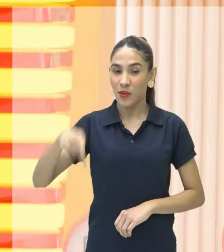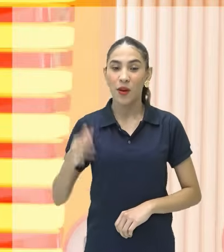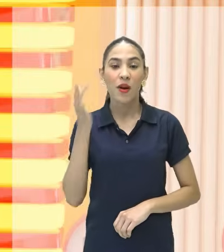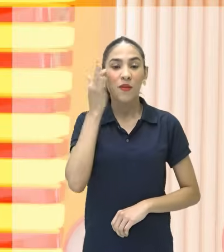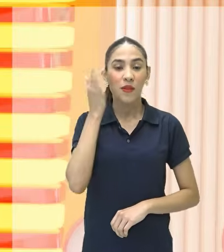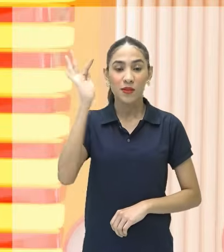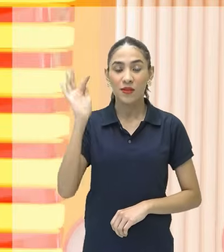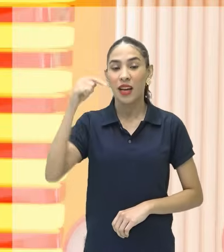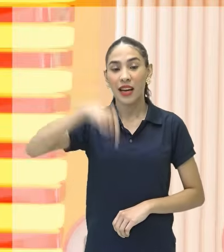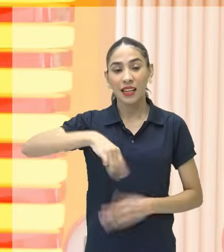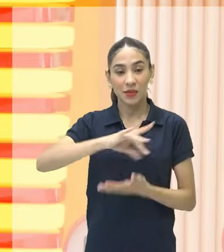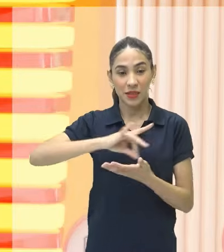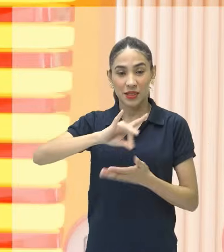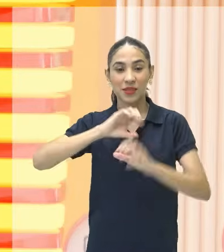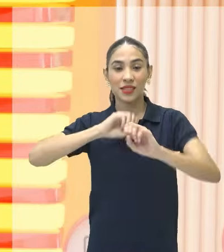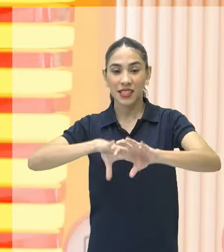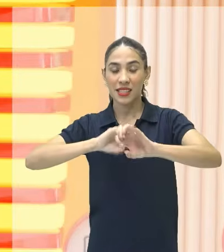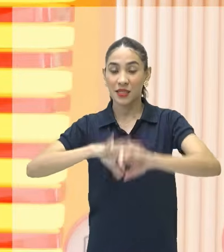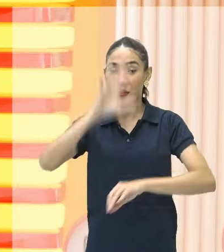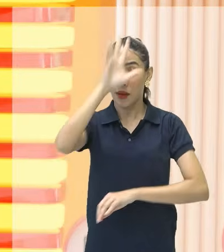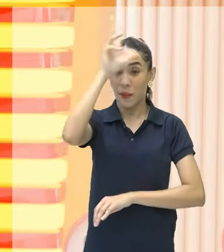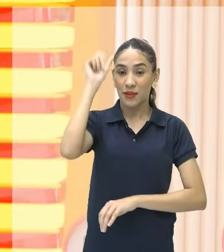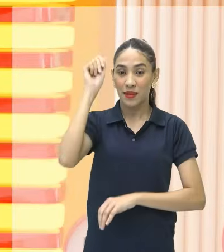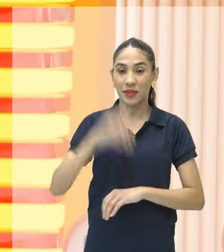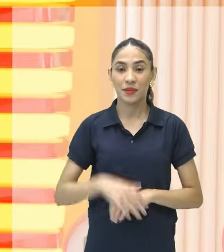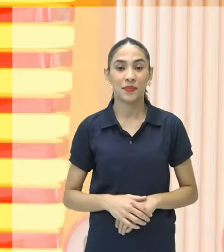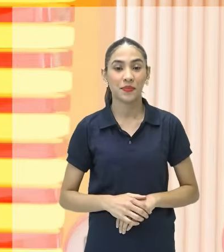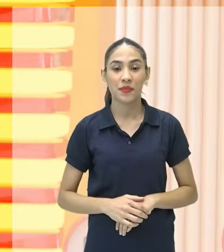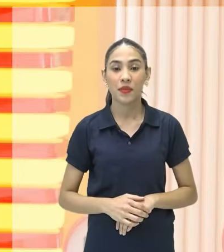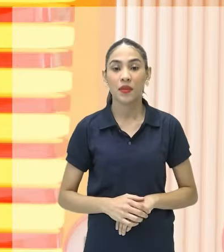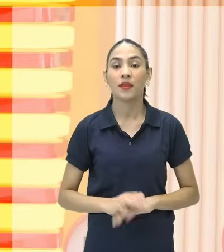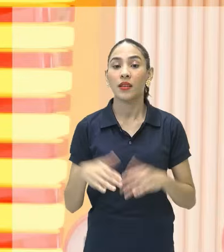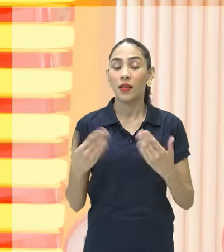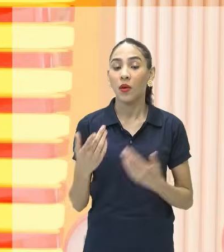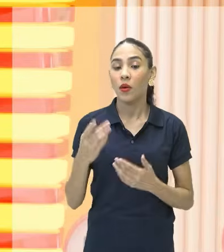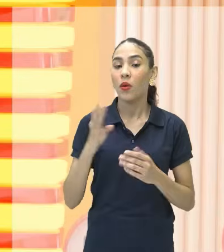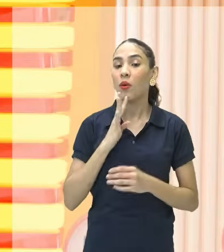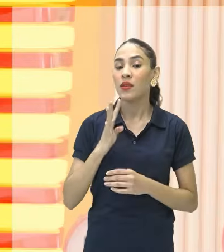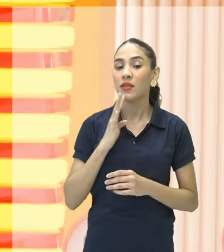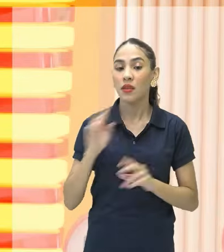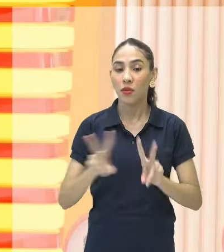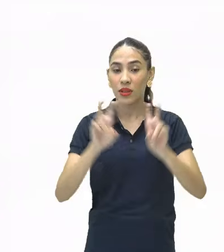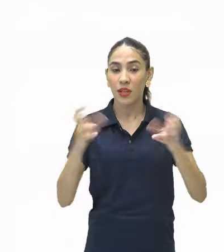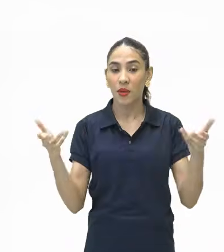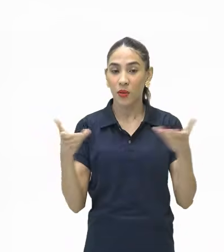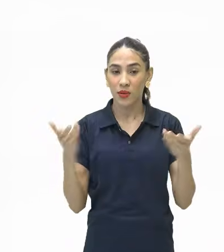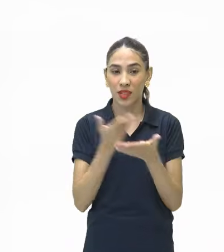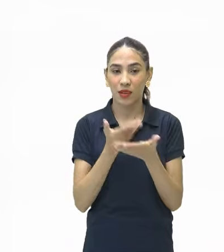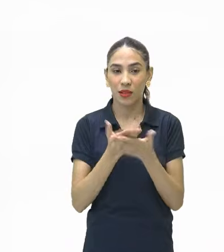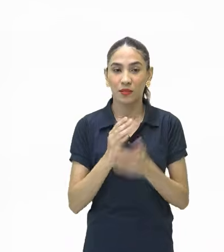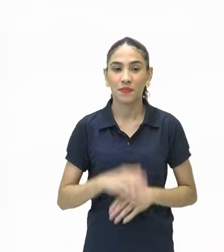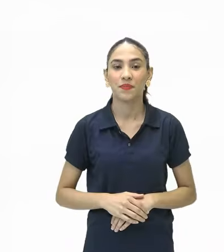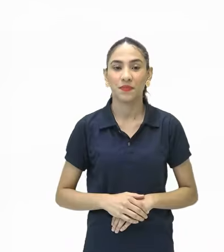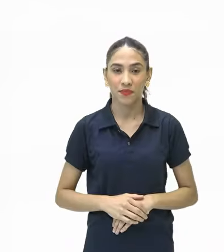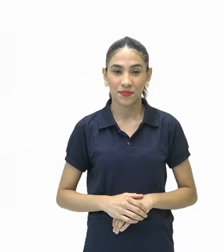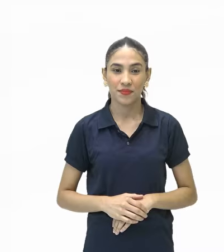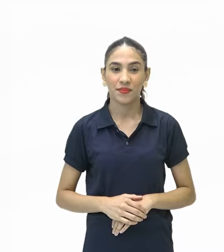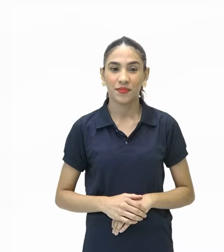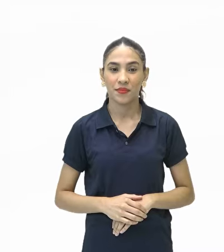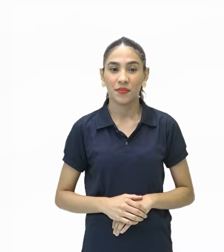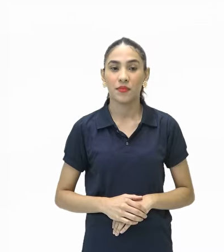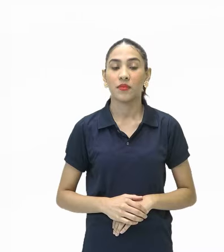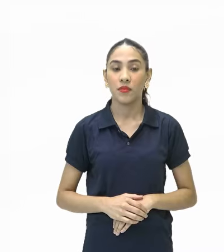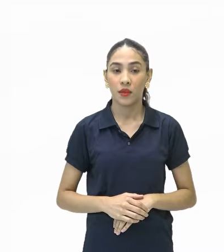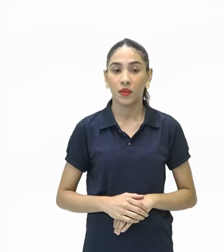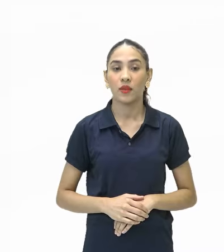filosofia aqui do Centro de Mídias de Educação do Amazonas. Vamos então agora conhecer aí o tema da nossa aula de hoje, o assunto, né? Então